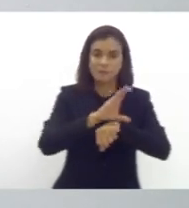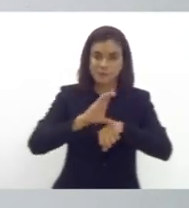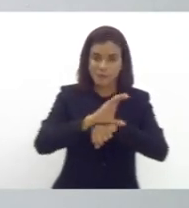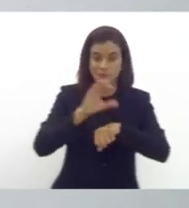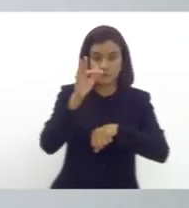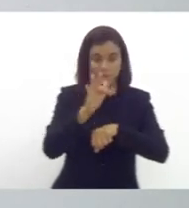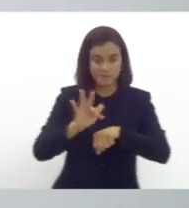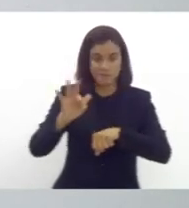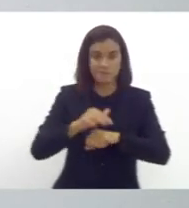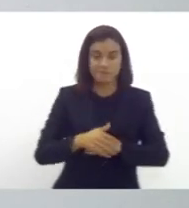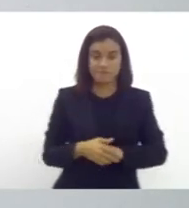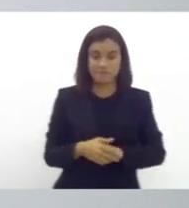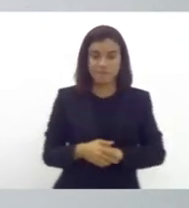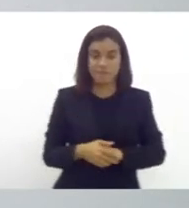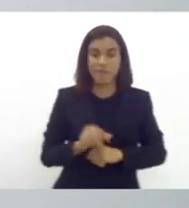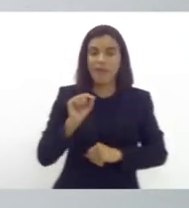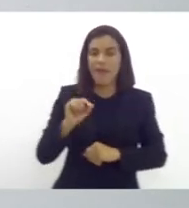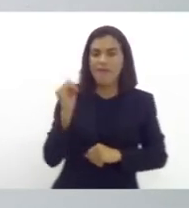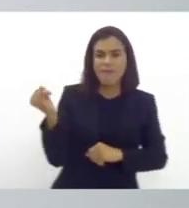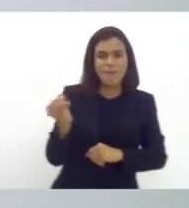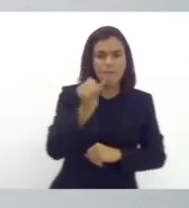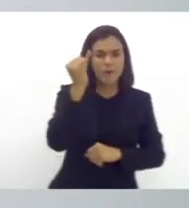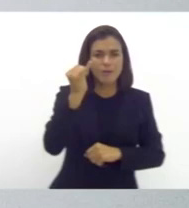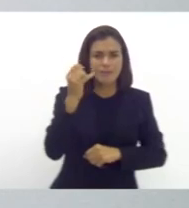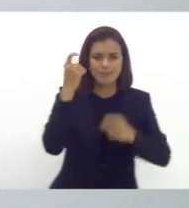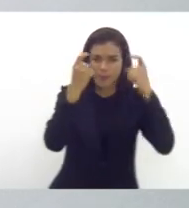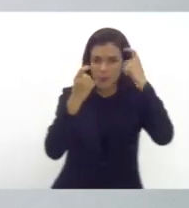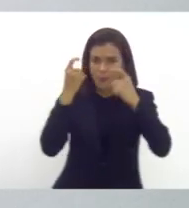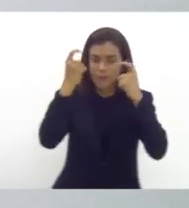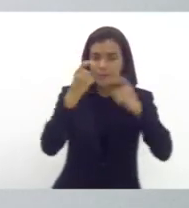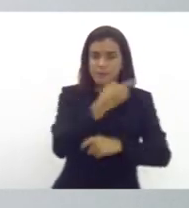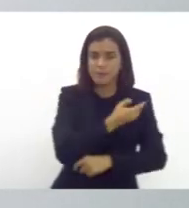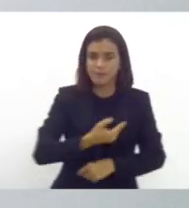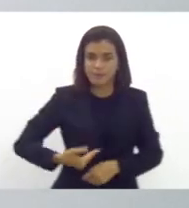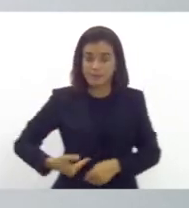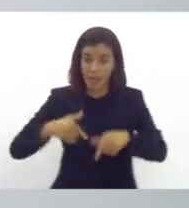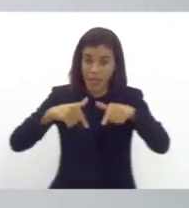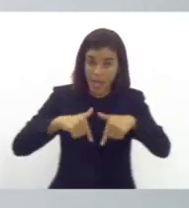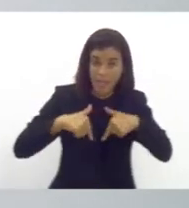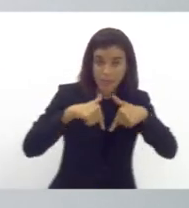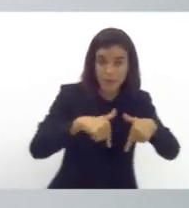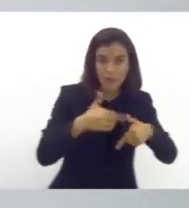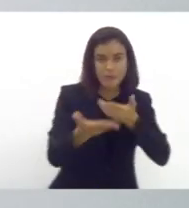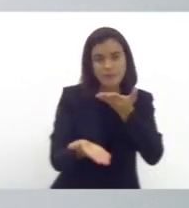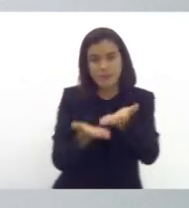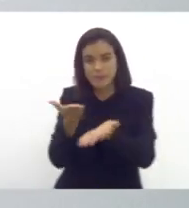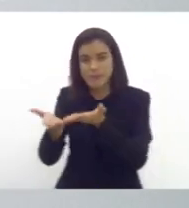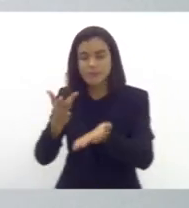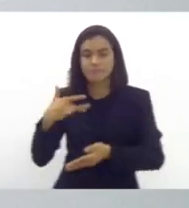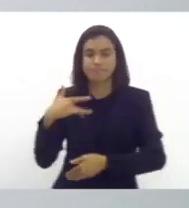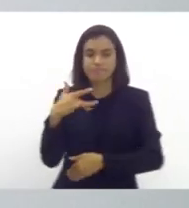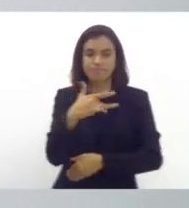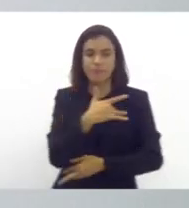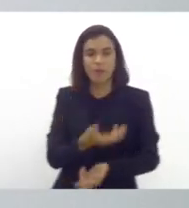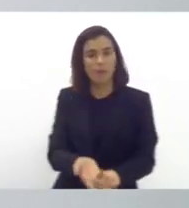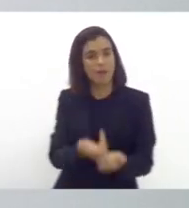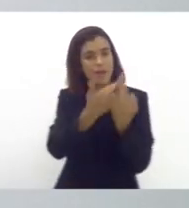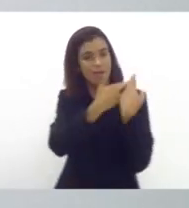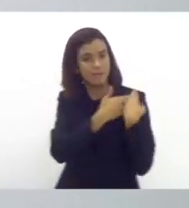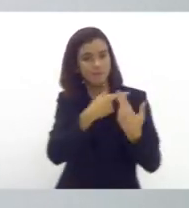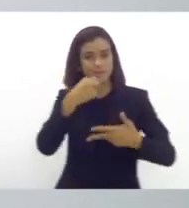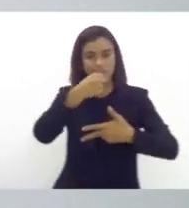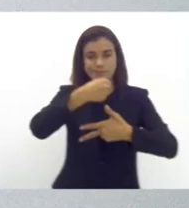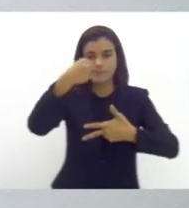que são de relevância pública as ações e Serviços de Saúde cabendo ao